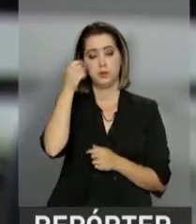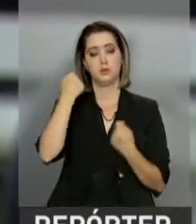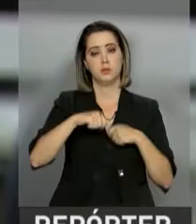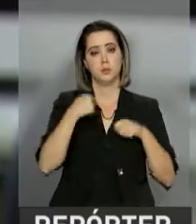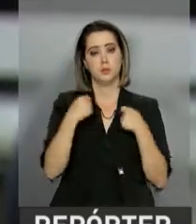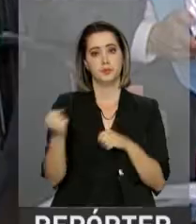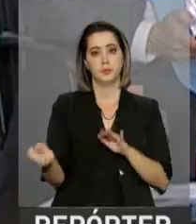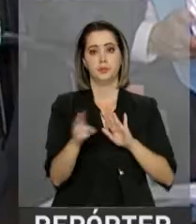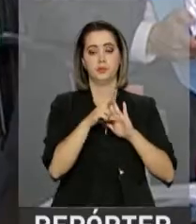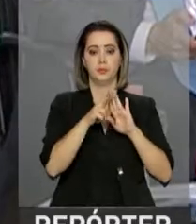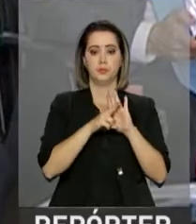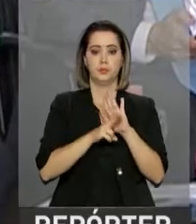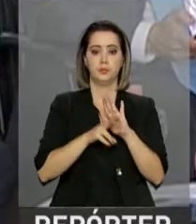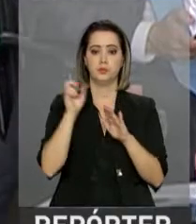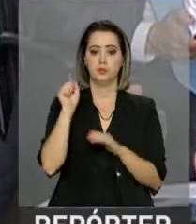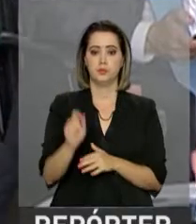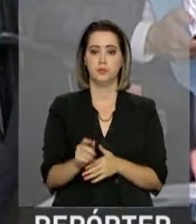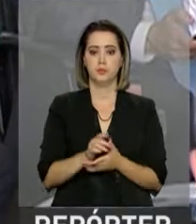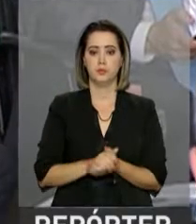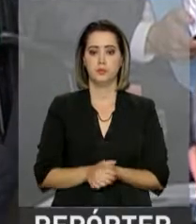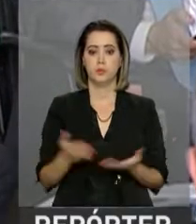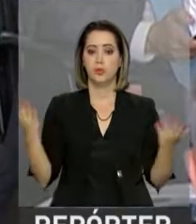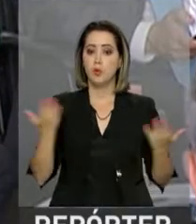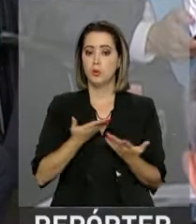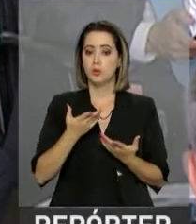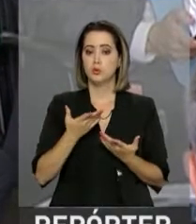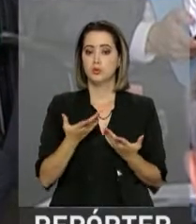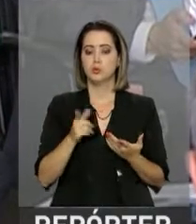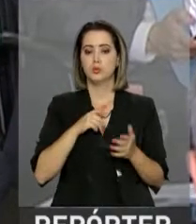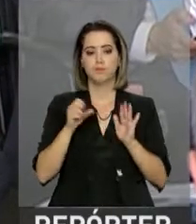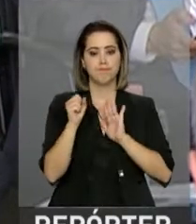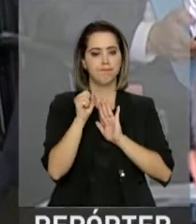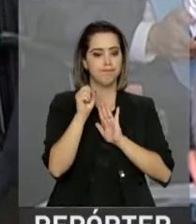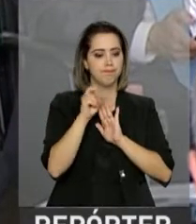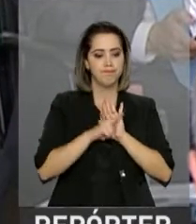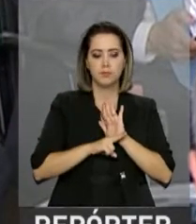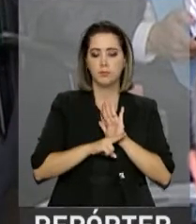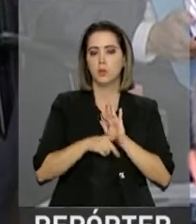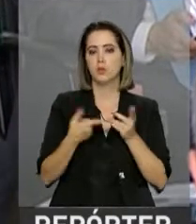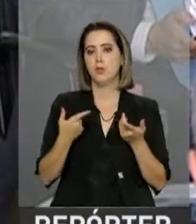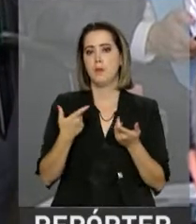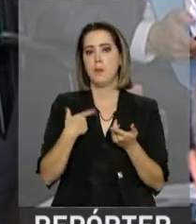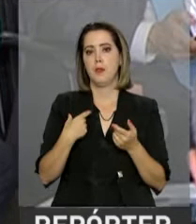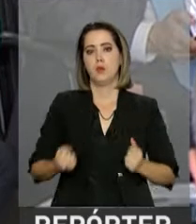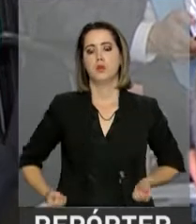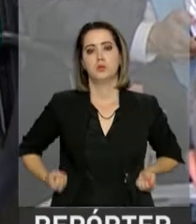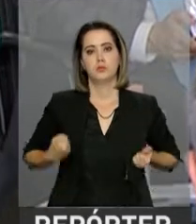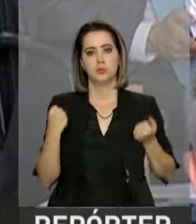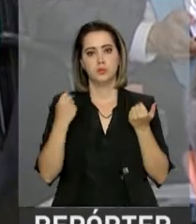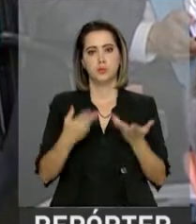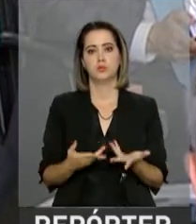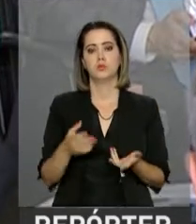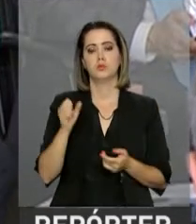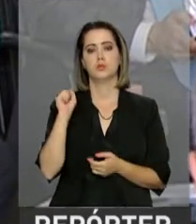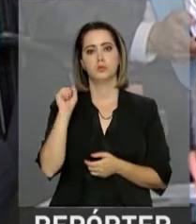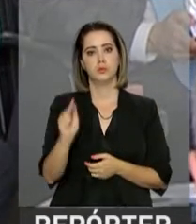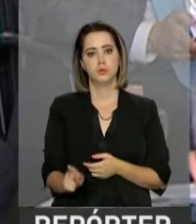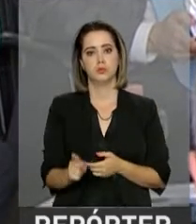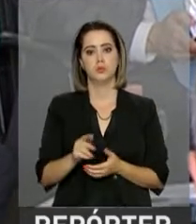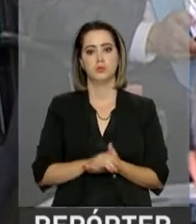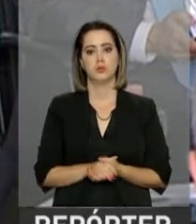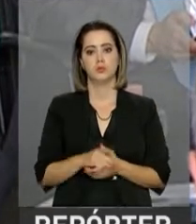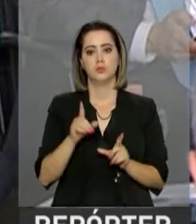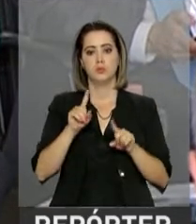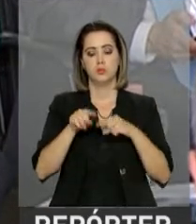reforma da Previdência. Hoje, com ou sem reforma, nos próximos 3, 4 anos, o gasto que mais vai crescer é o gasto com a